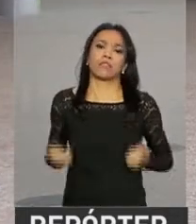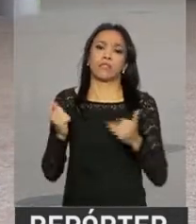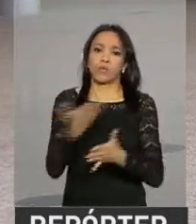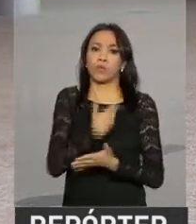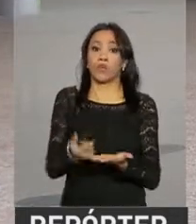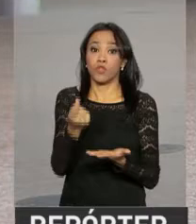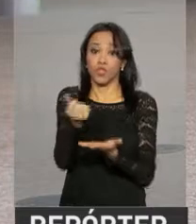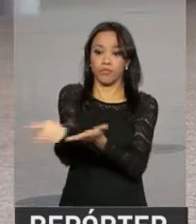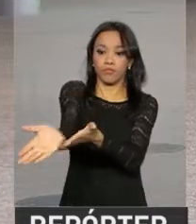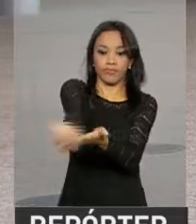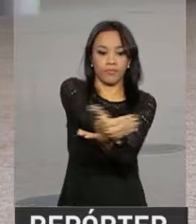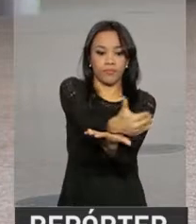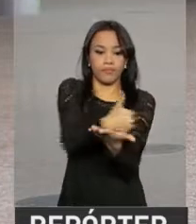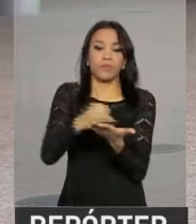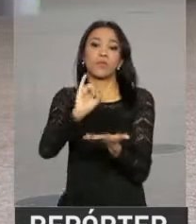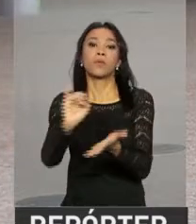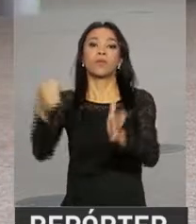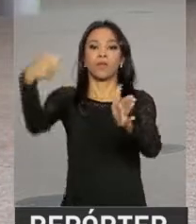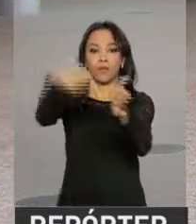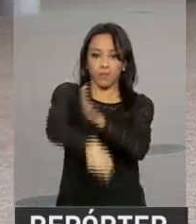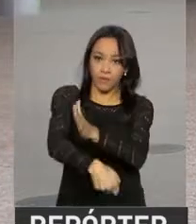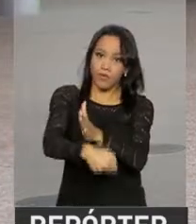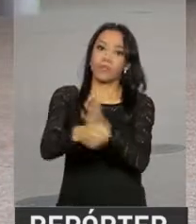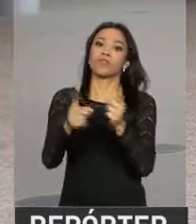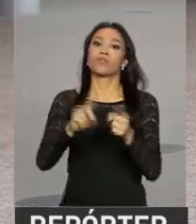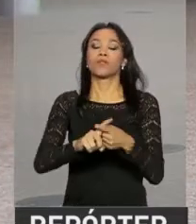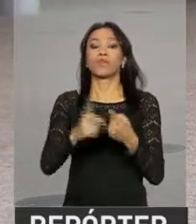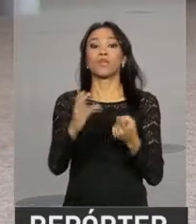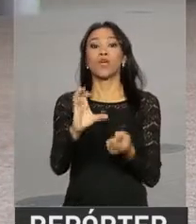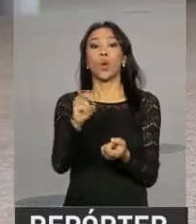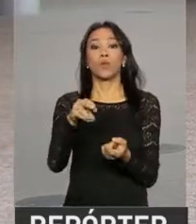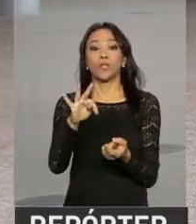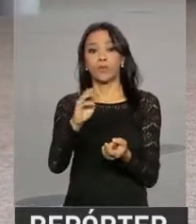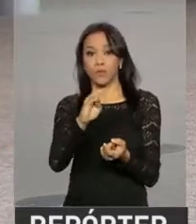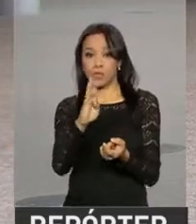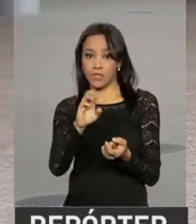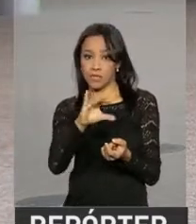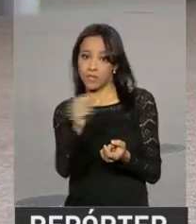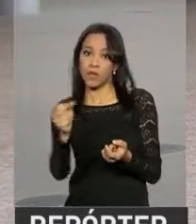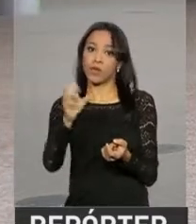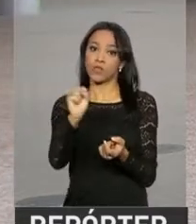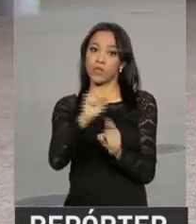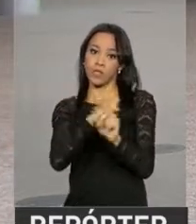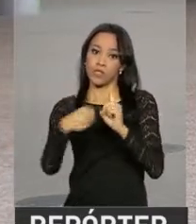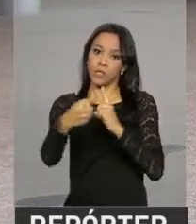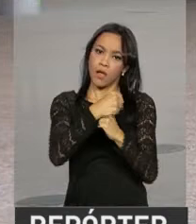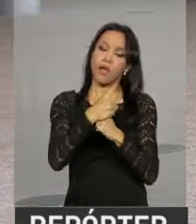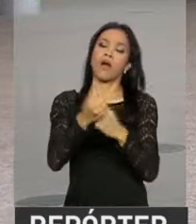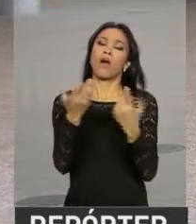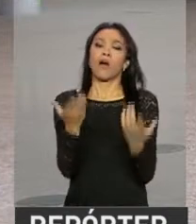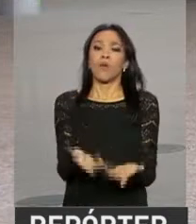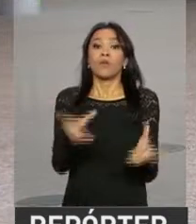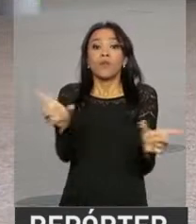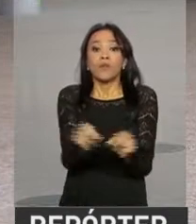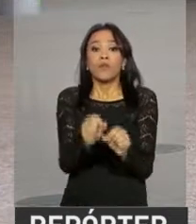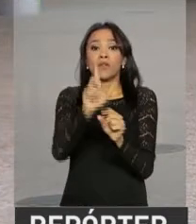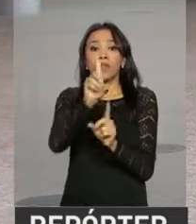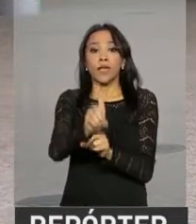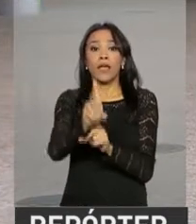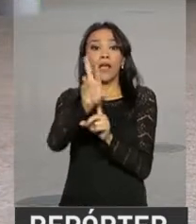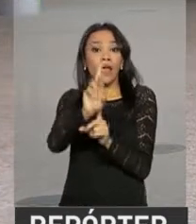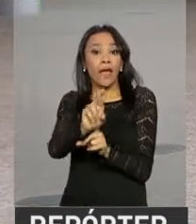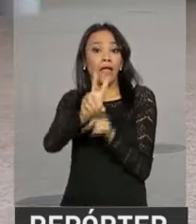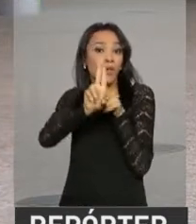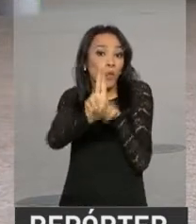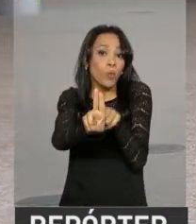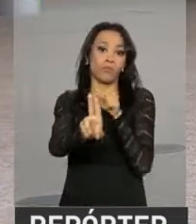arrec com receitas de contribuições sociais e impostos Essa é a desvinculação das receitas da União também chamada de dru e ela foi prorrogada